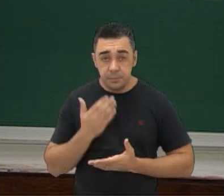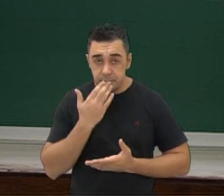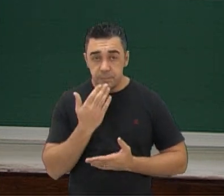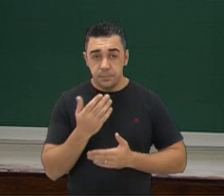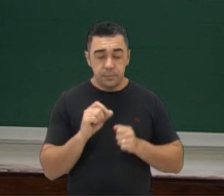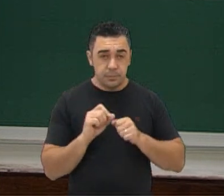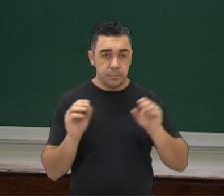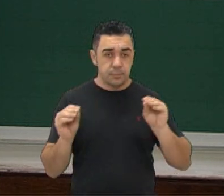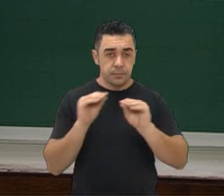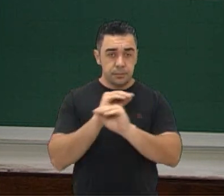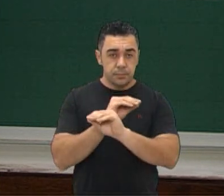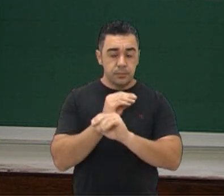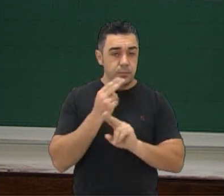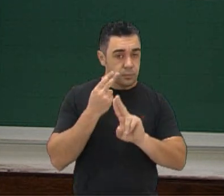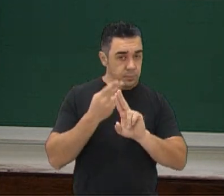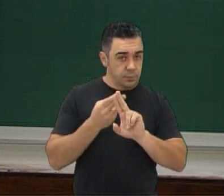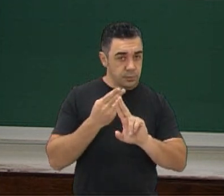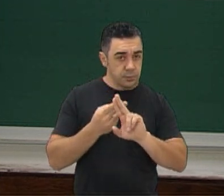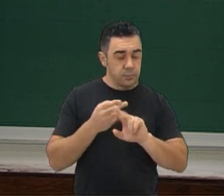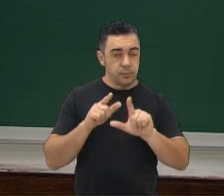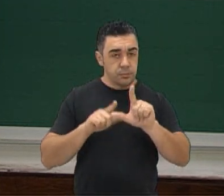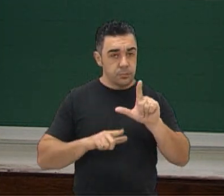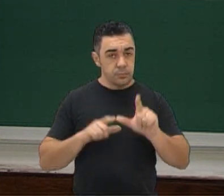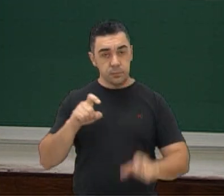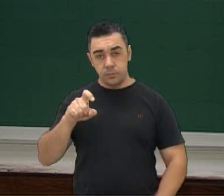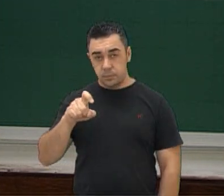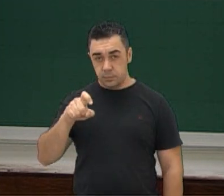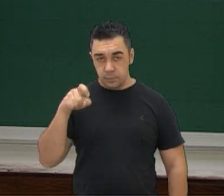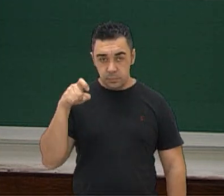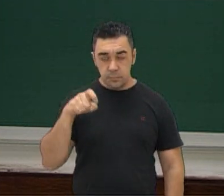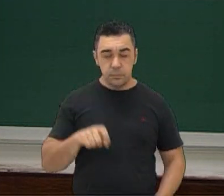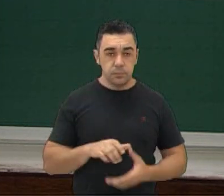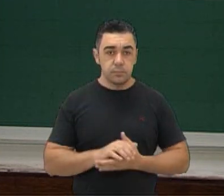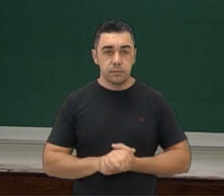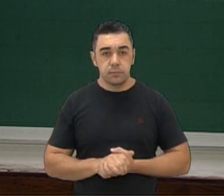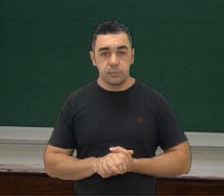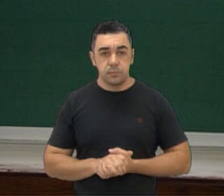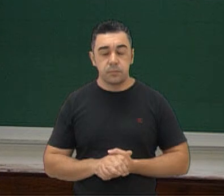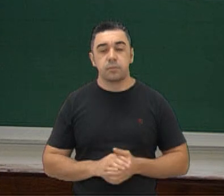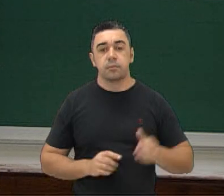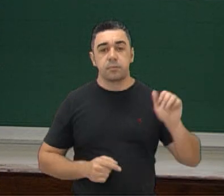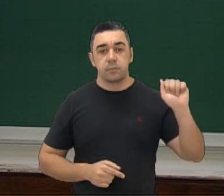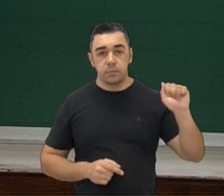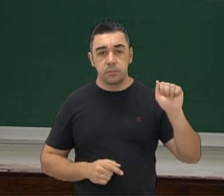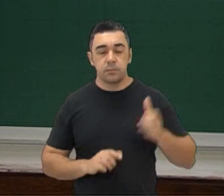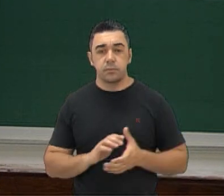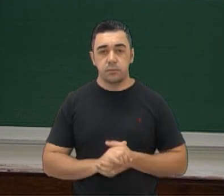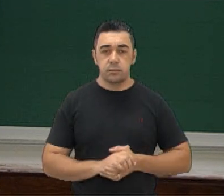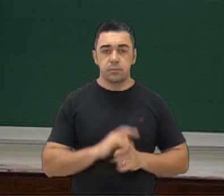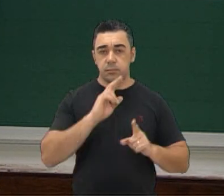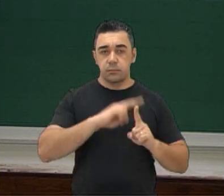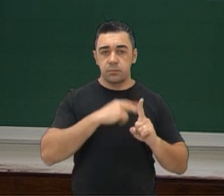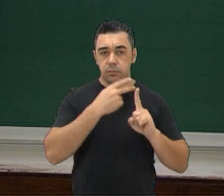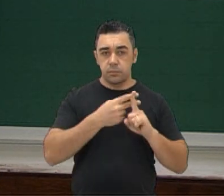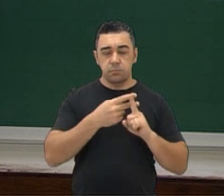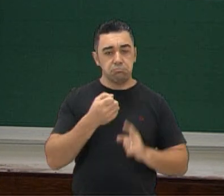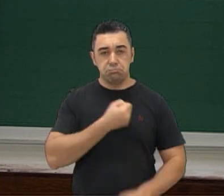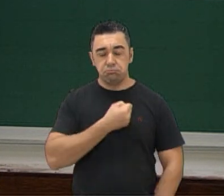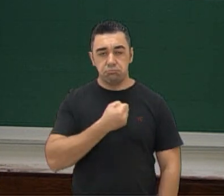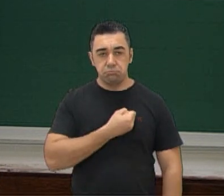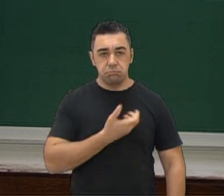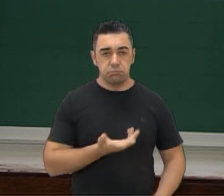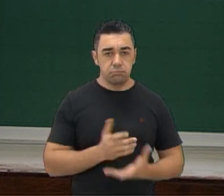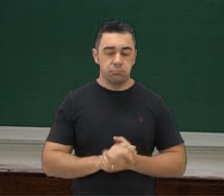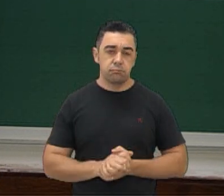expressão abaixo usando a letra X. E aqui ele passa na letra A, o dobro do número.